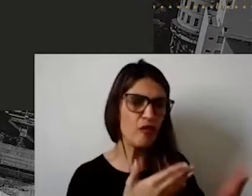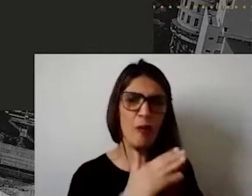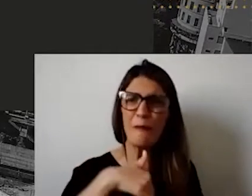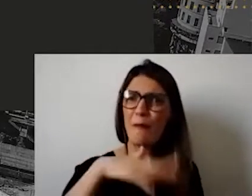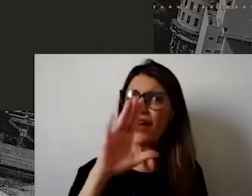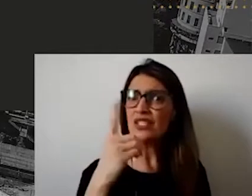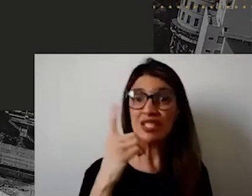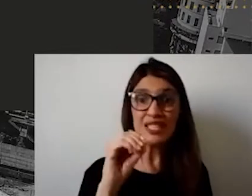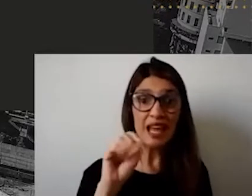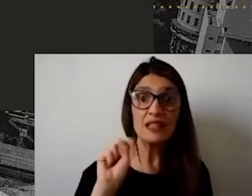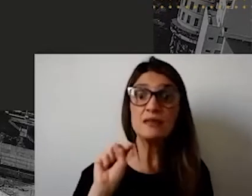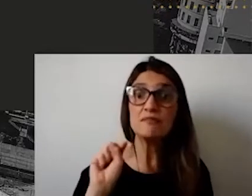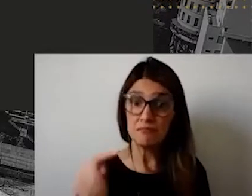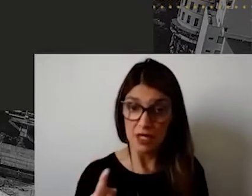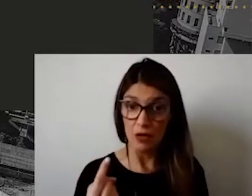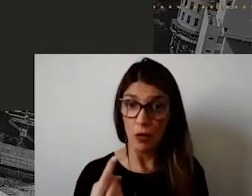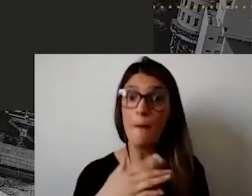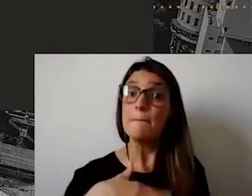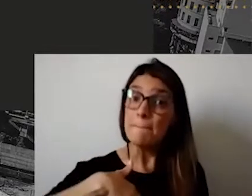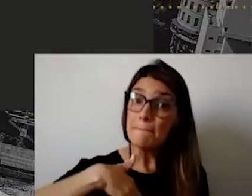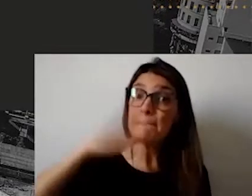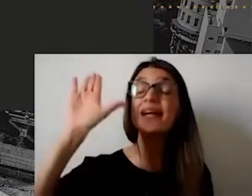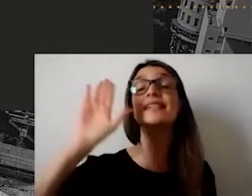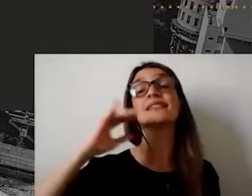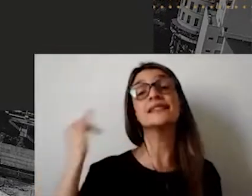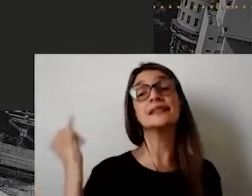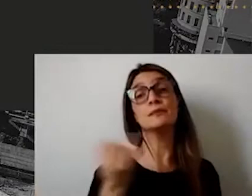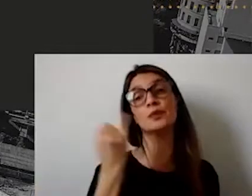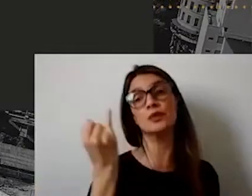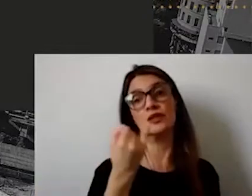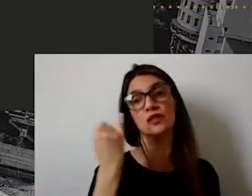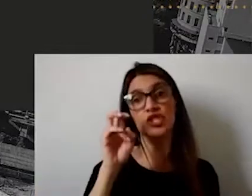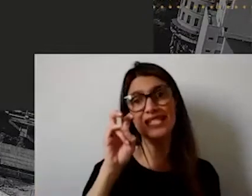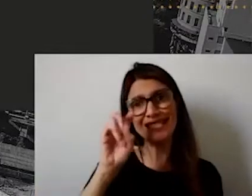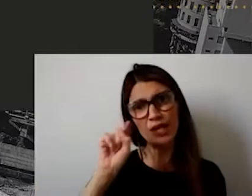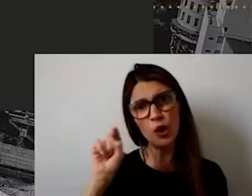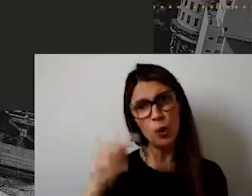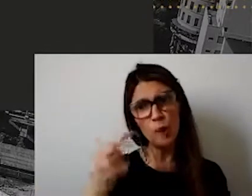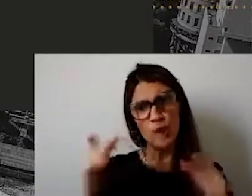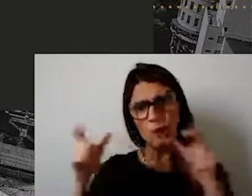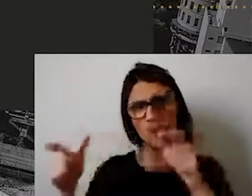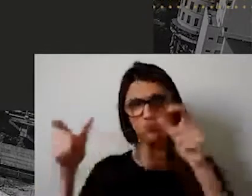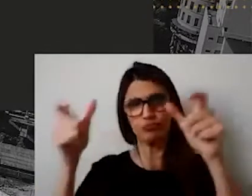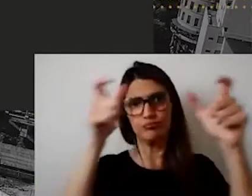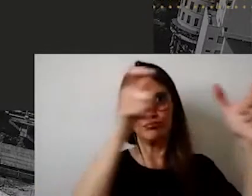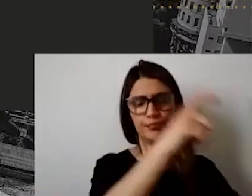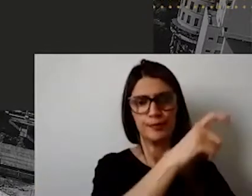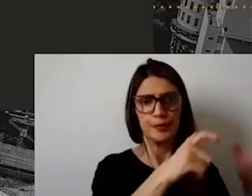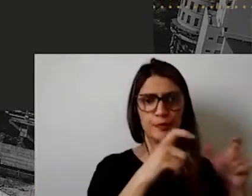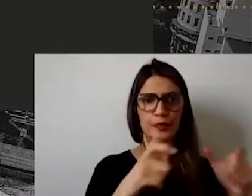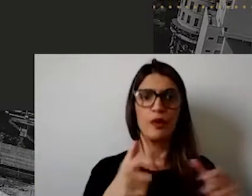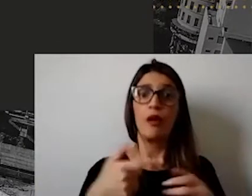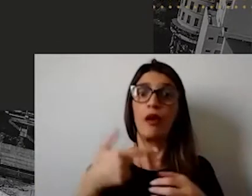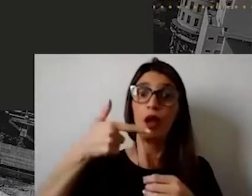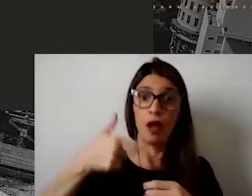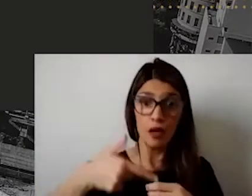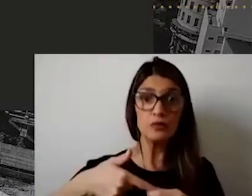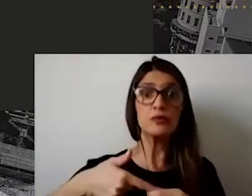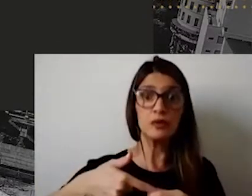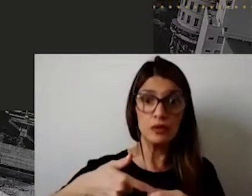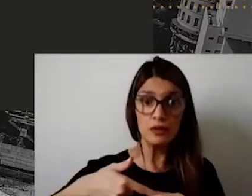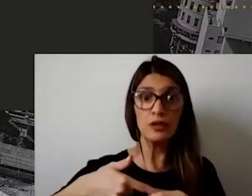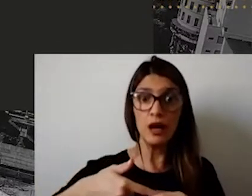básicas que nós conseguimos levar para essas 5 mil aldeias e comunidades, foi a gasolina para fazer